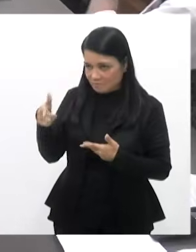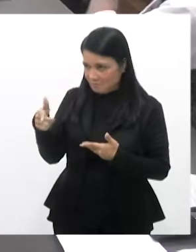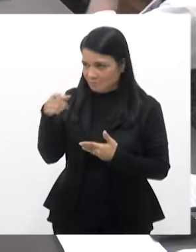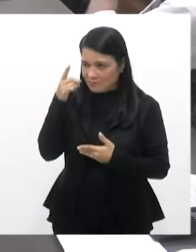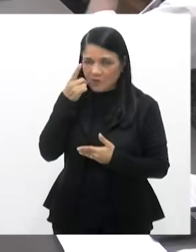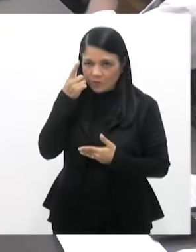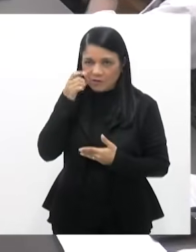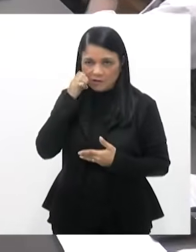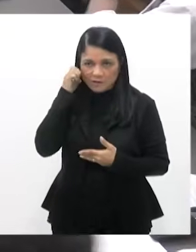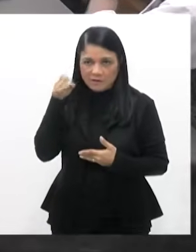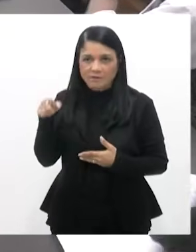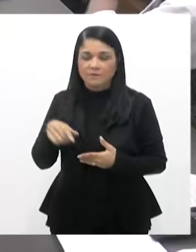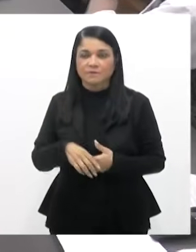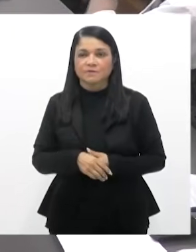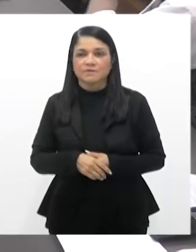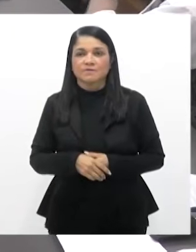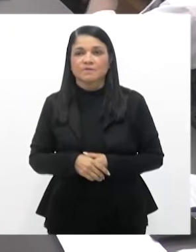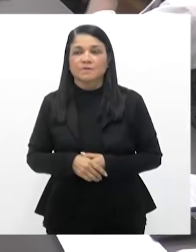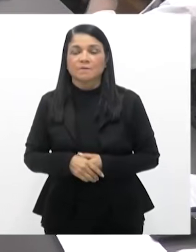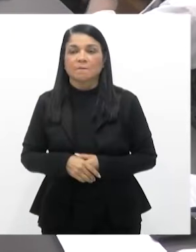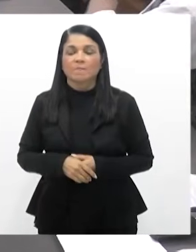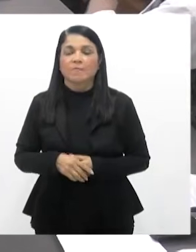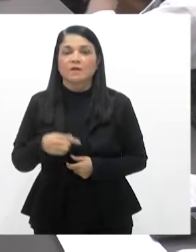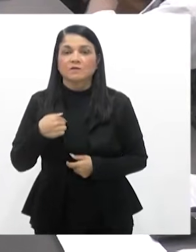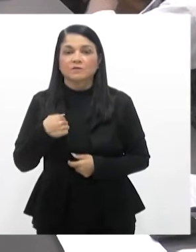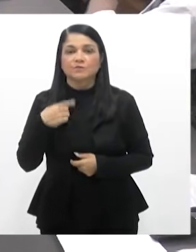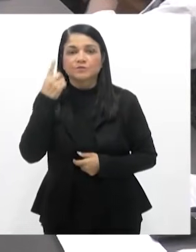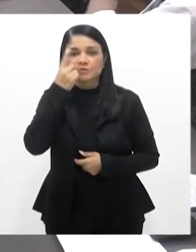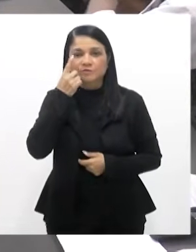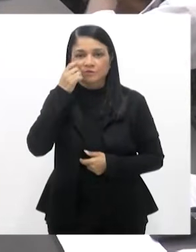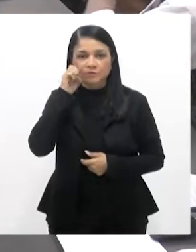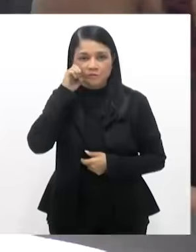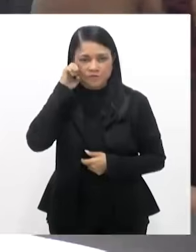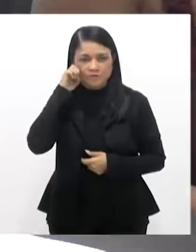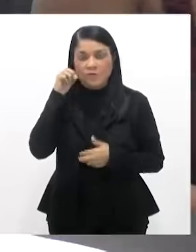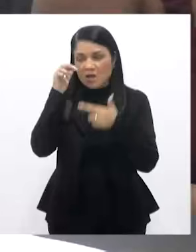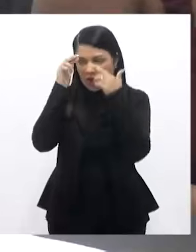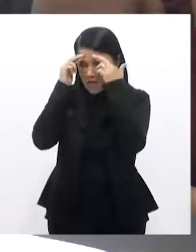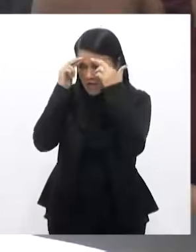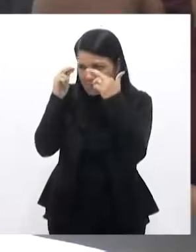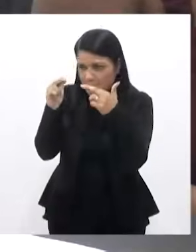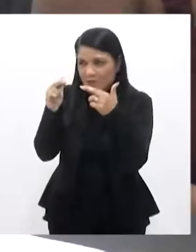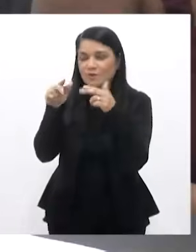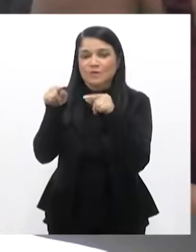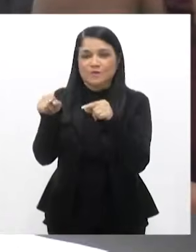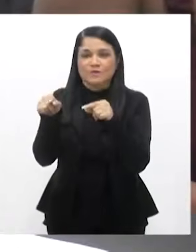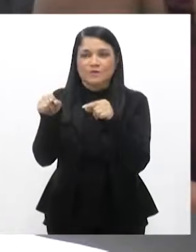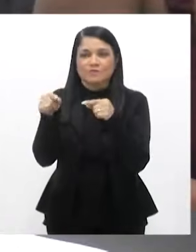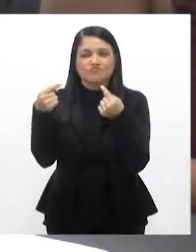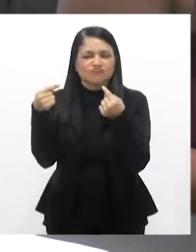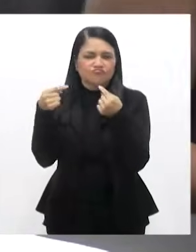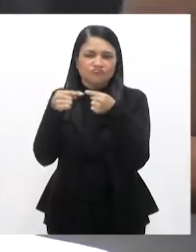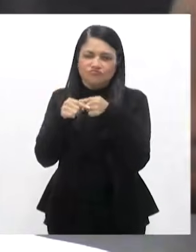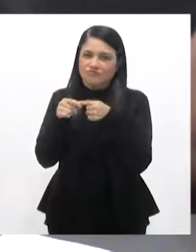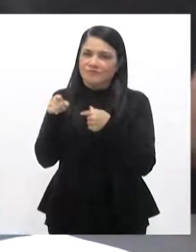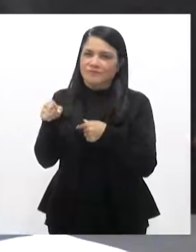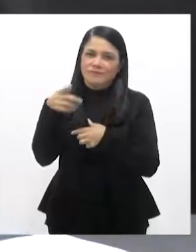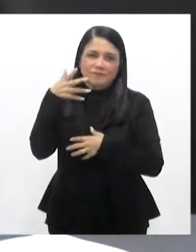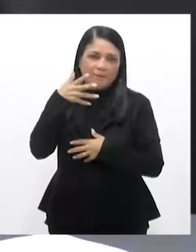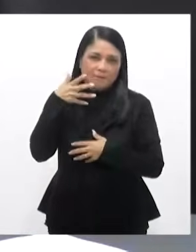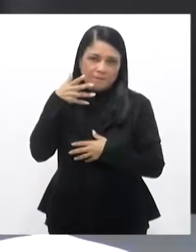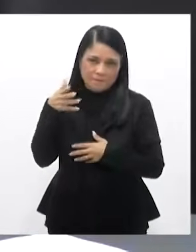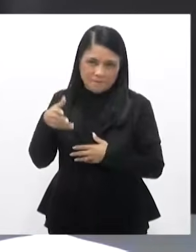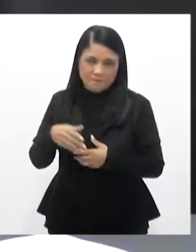parte. Deputada Élica, permite, com todo o respeito, discordar de Vossa Excelência.